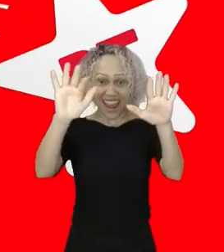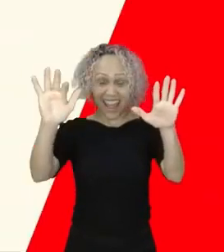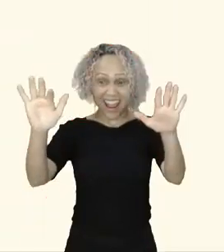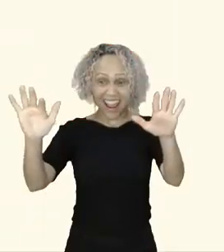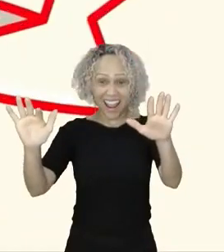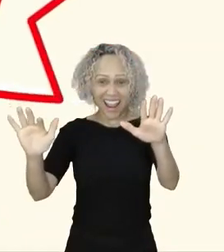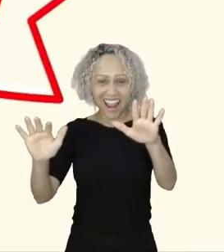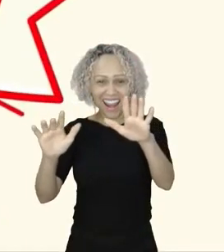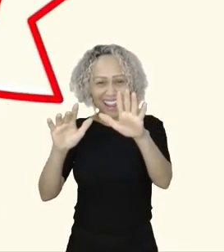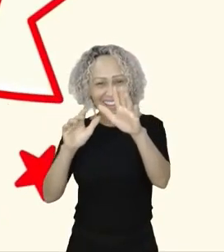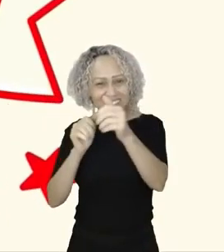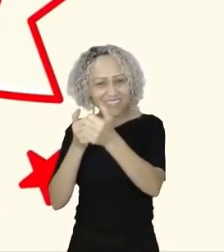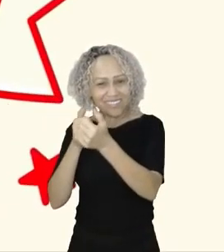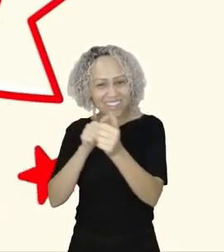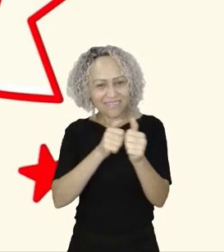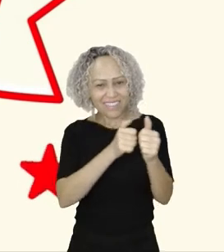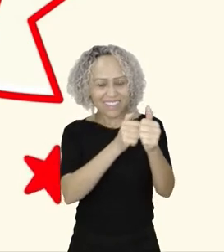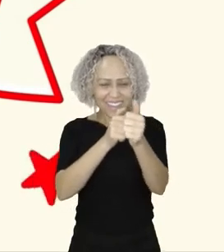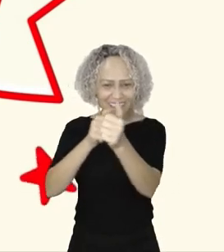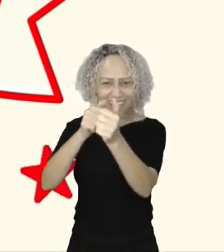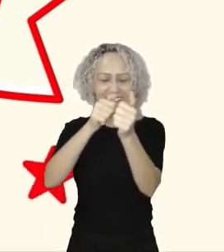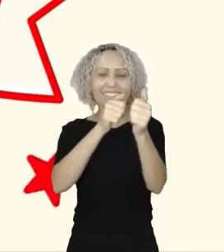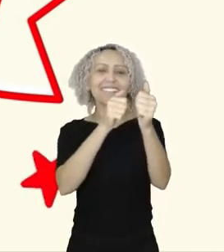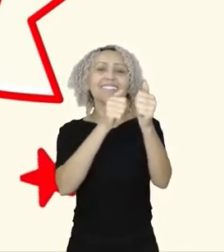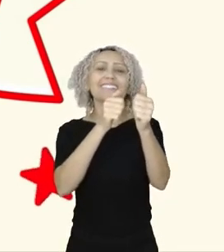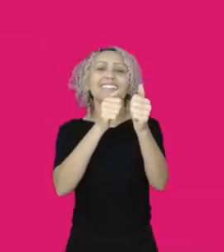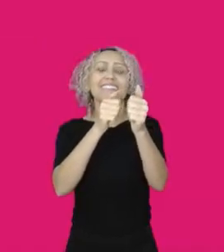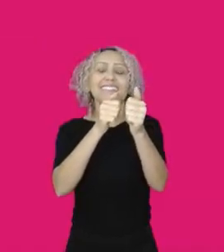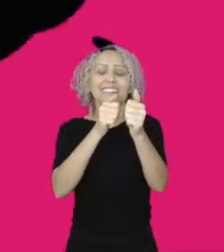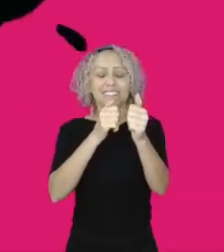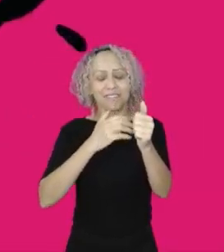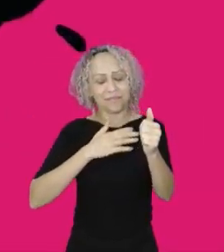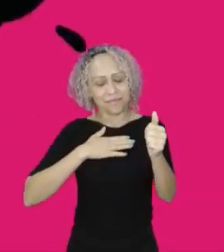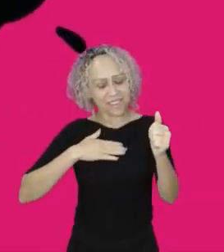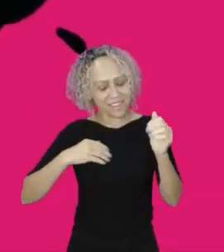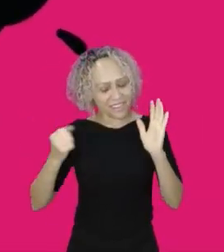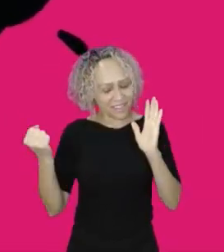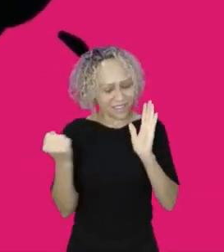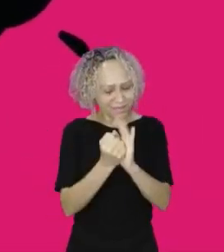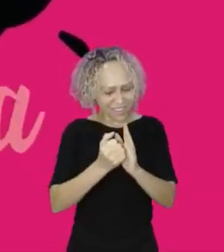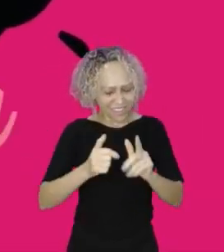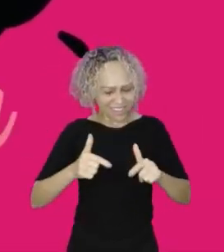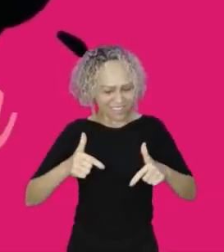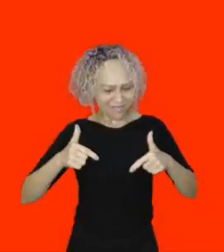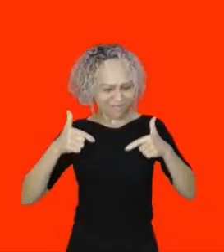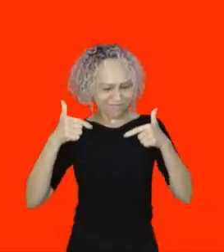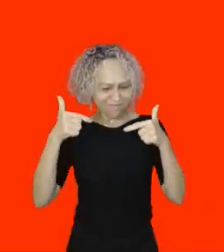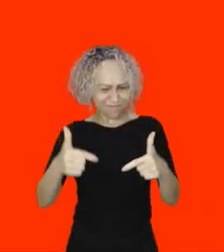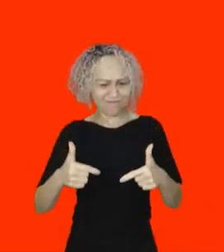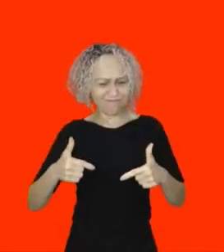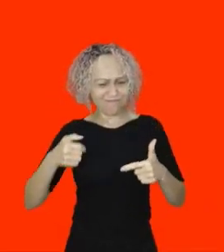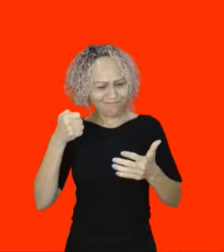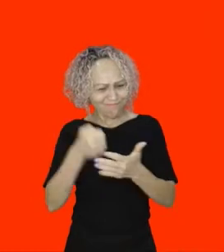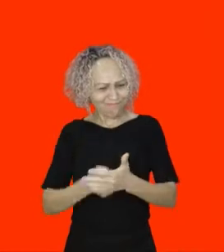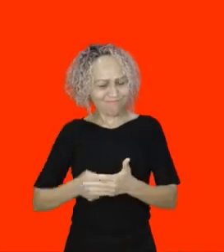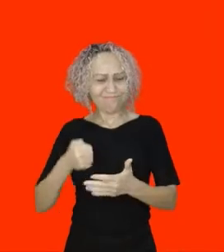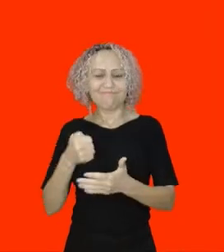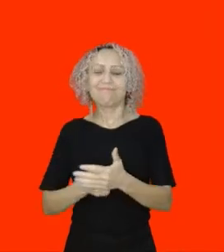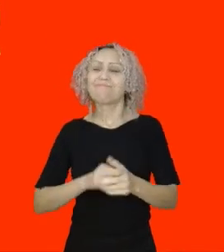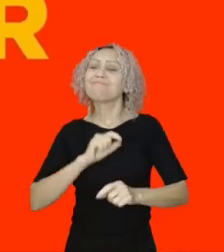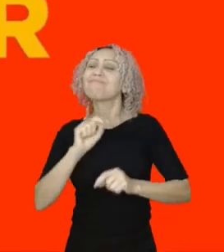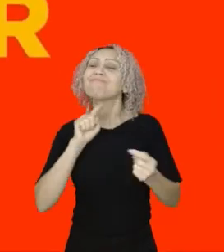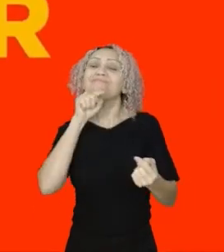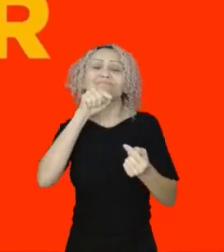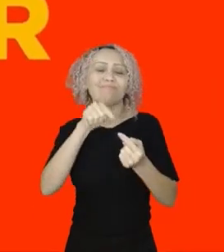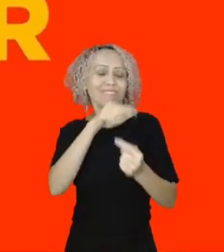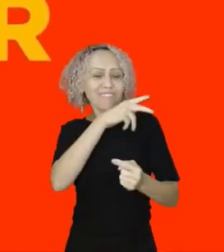brilha, ela é quem vai me guiar. Ser guerreira é minha sina,